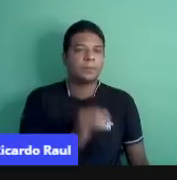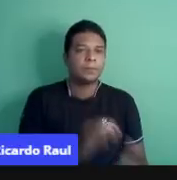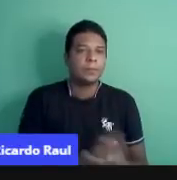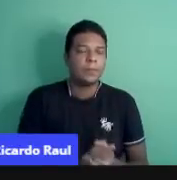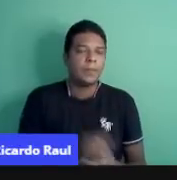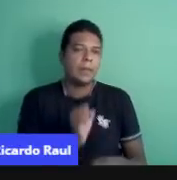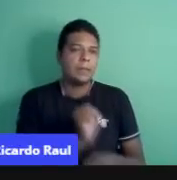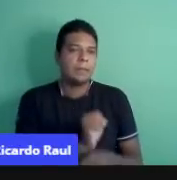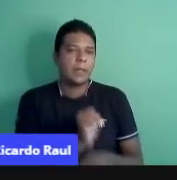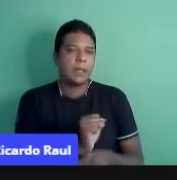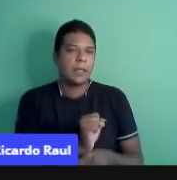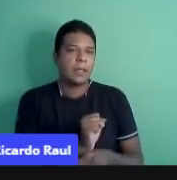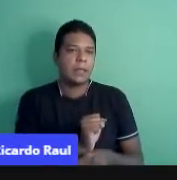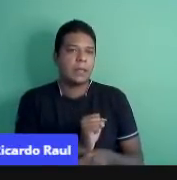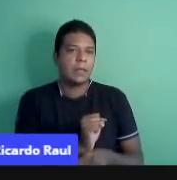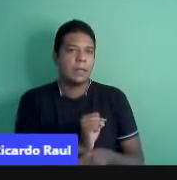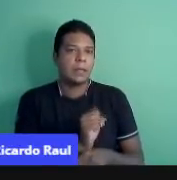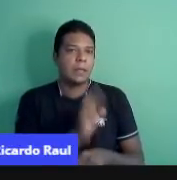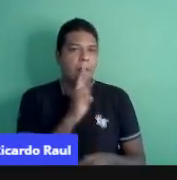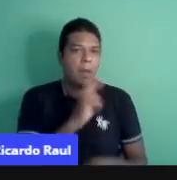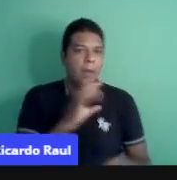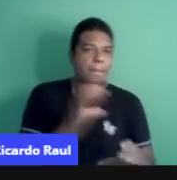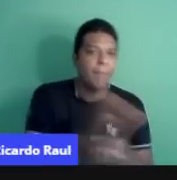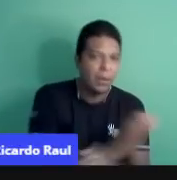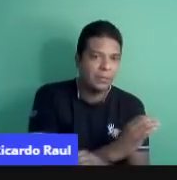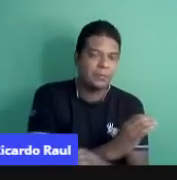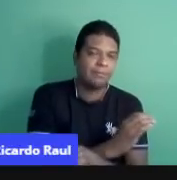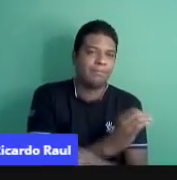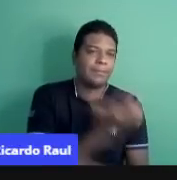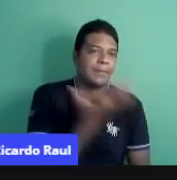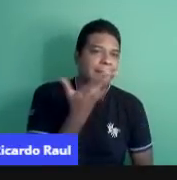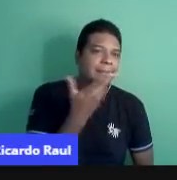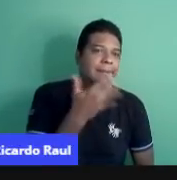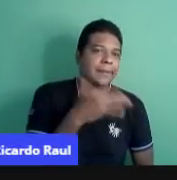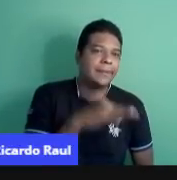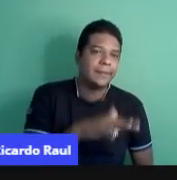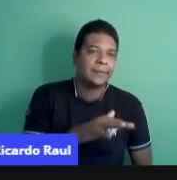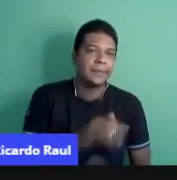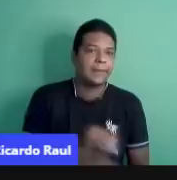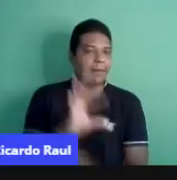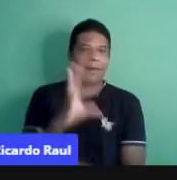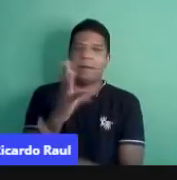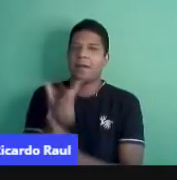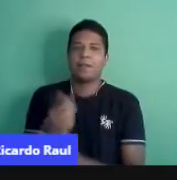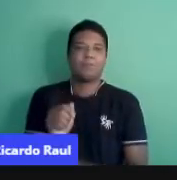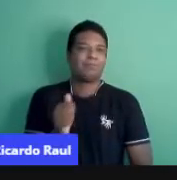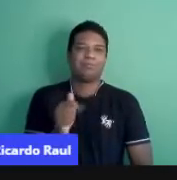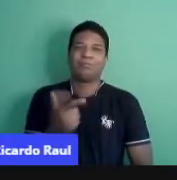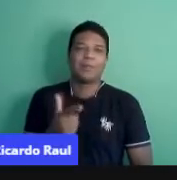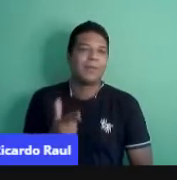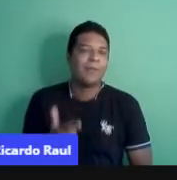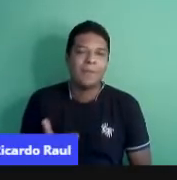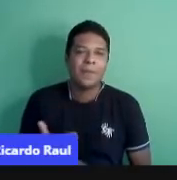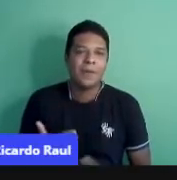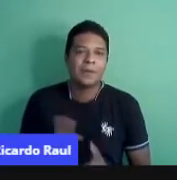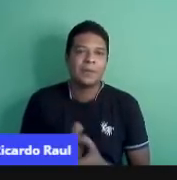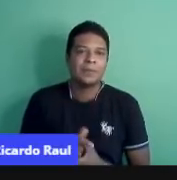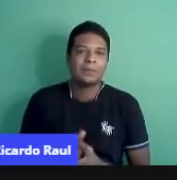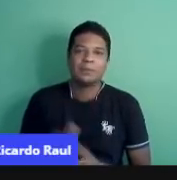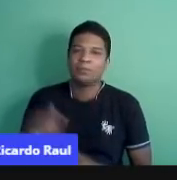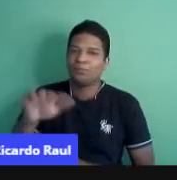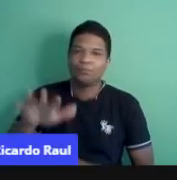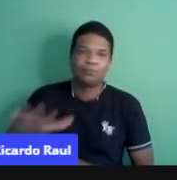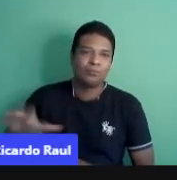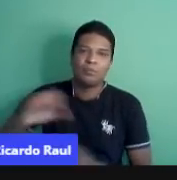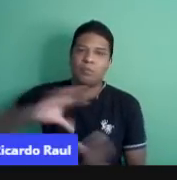esperar e trazer uma resposta pronta daquela criança. Na arte isso não existe e em nenhum lugar do